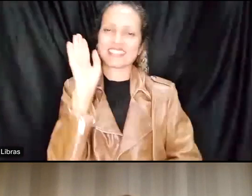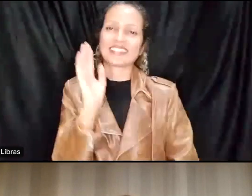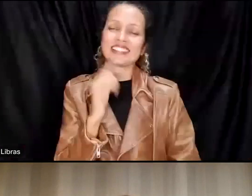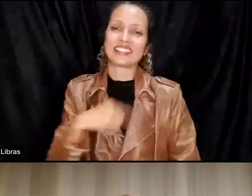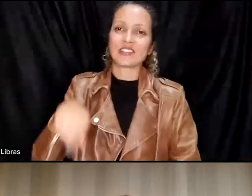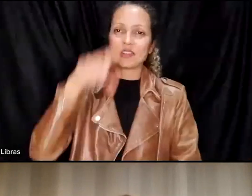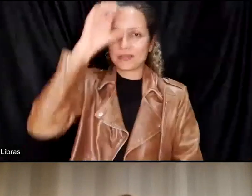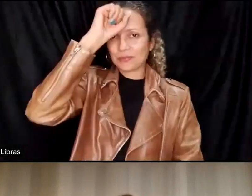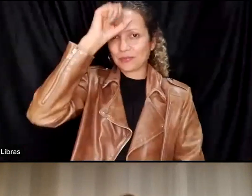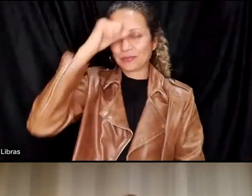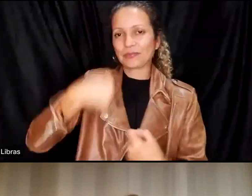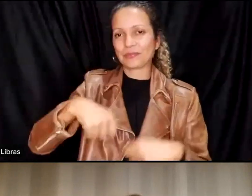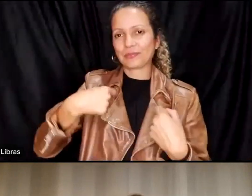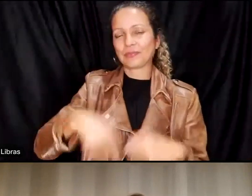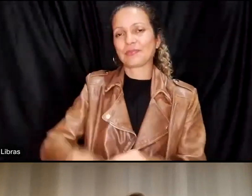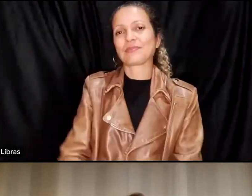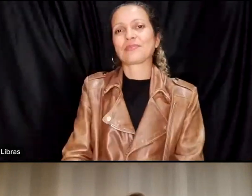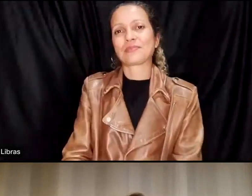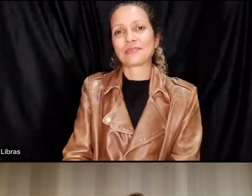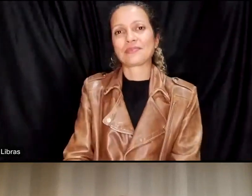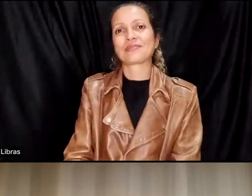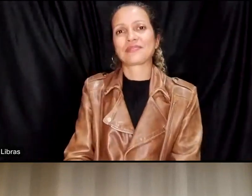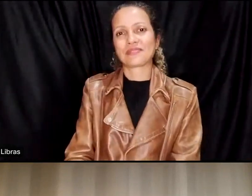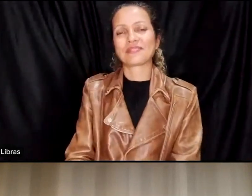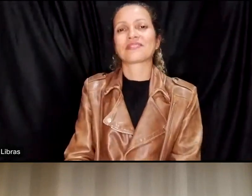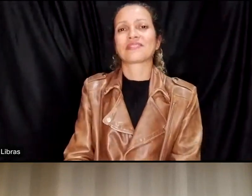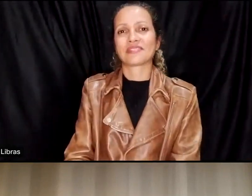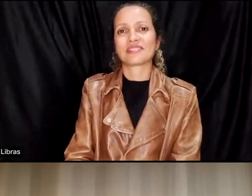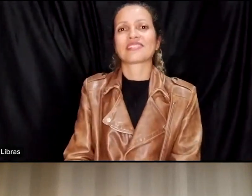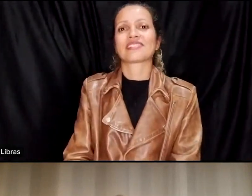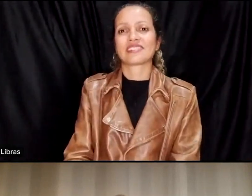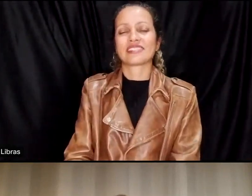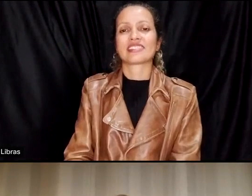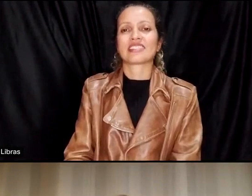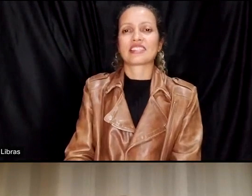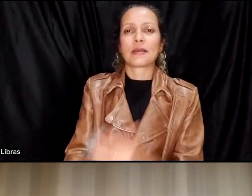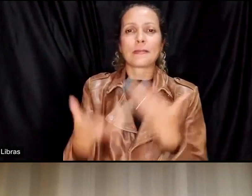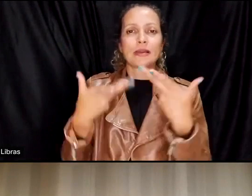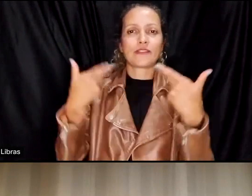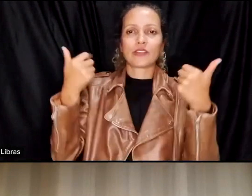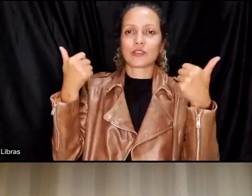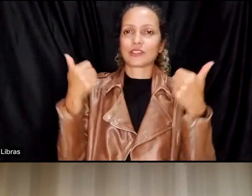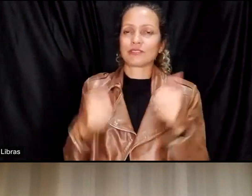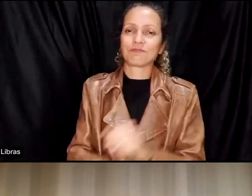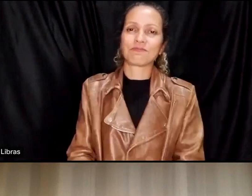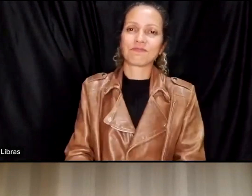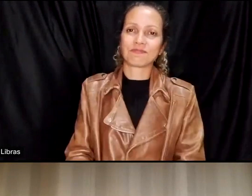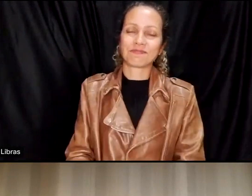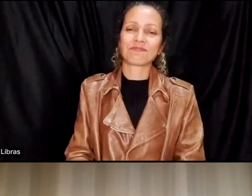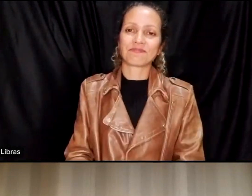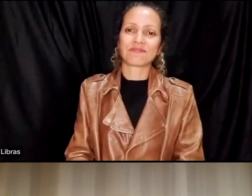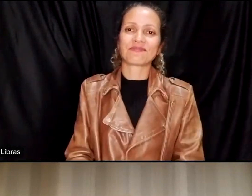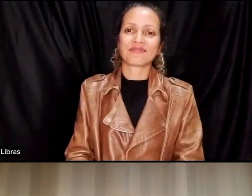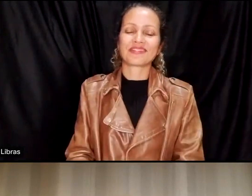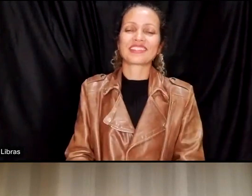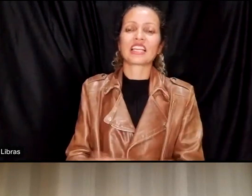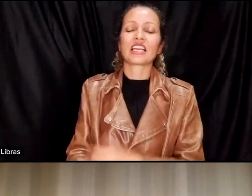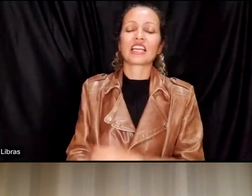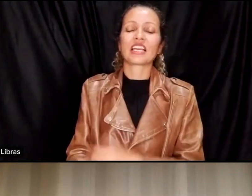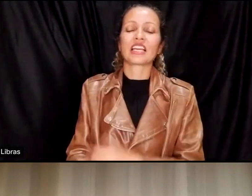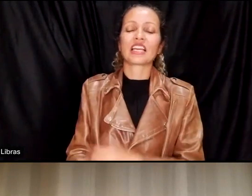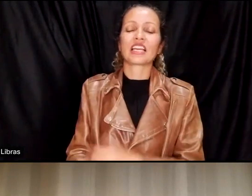É uma troca maravilhosa, né? Exato. Exatamente. Eu queria aqui, em nome do comitê